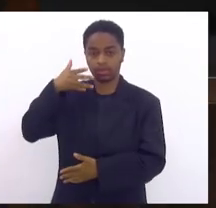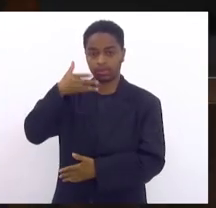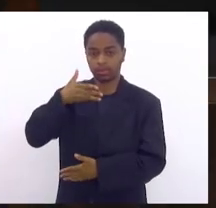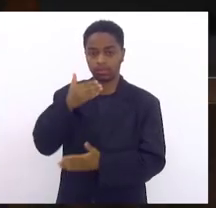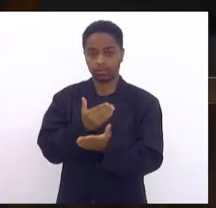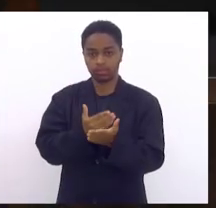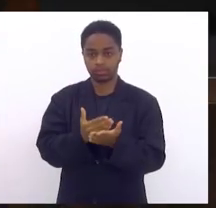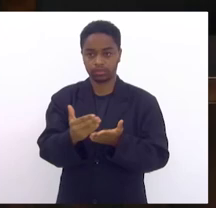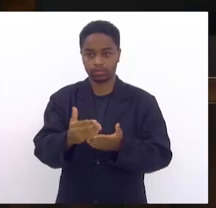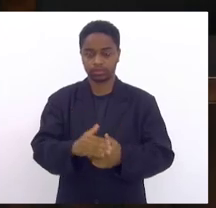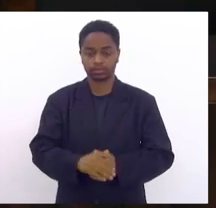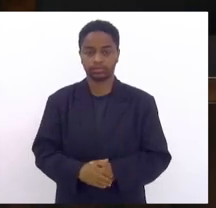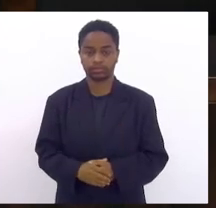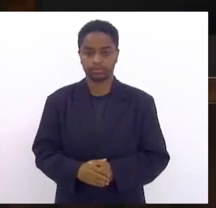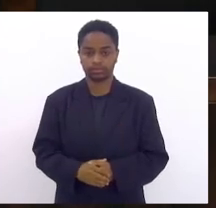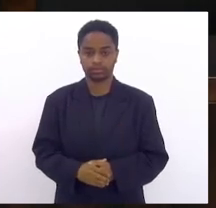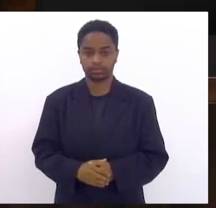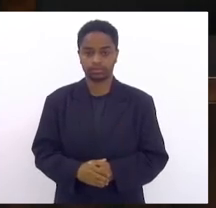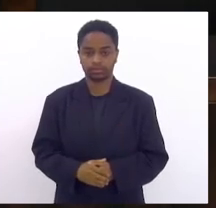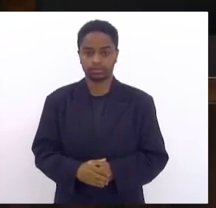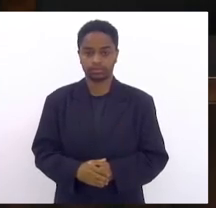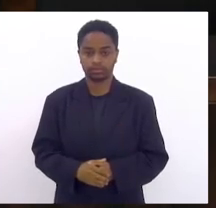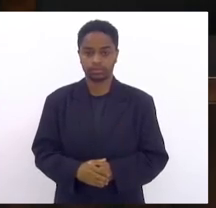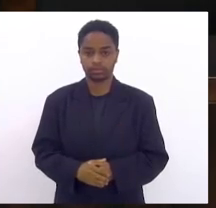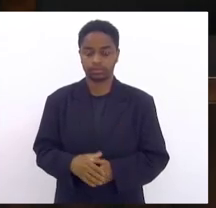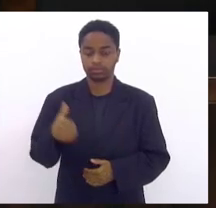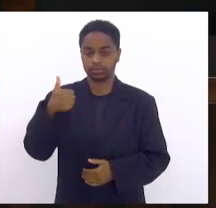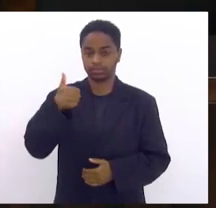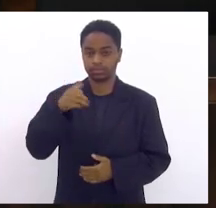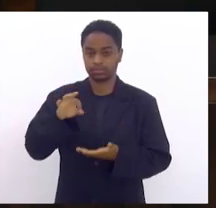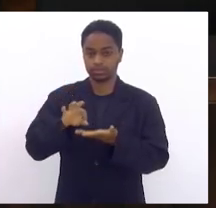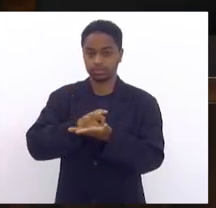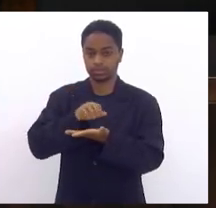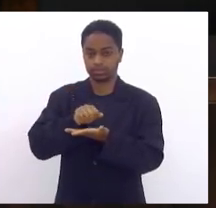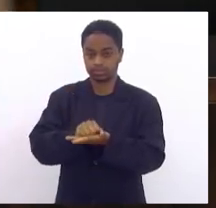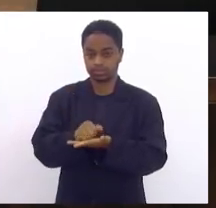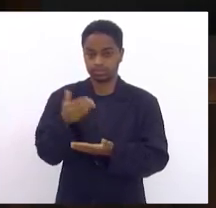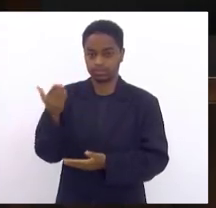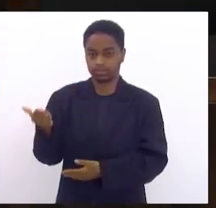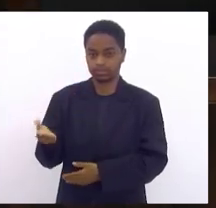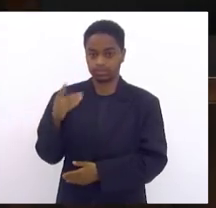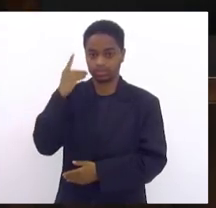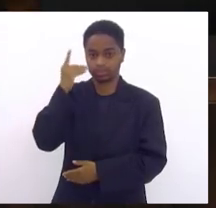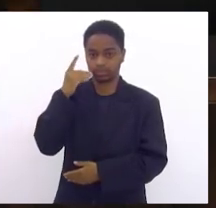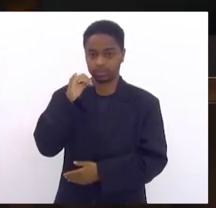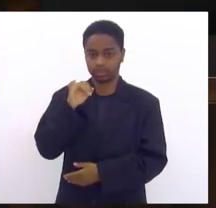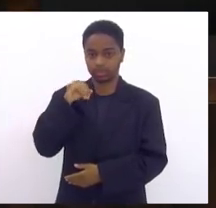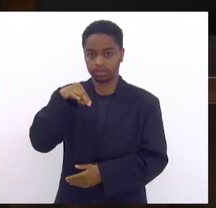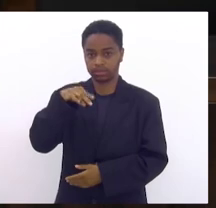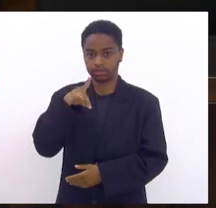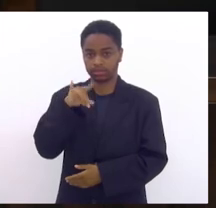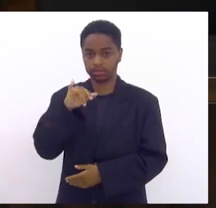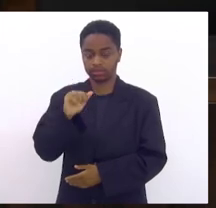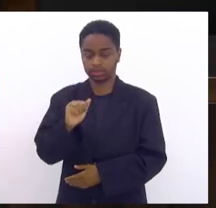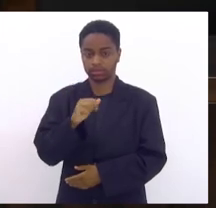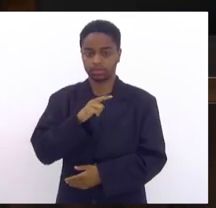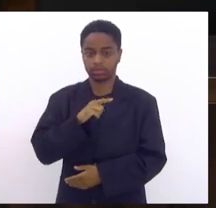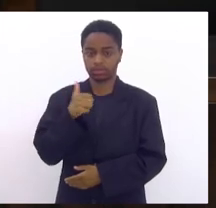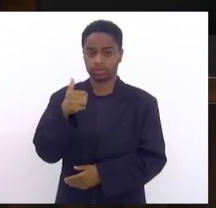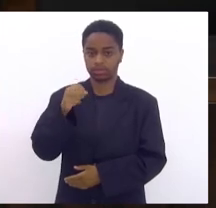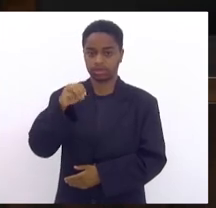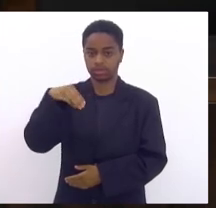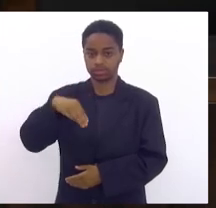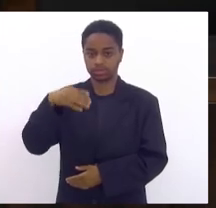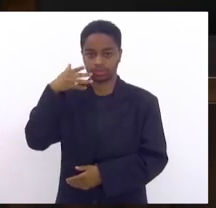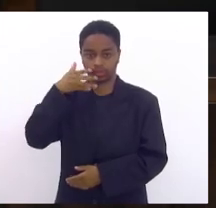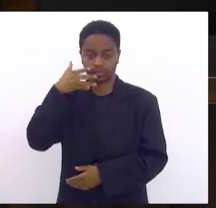expediente inicial. A primeira oradora inscrito é a nobre deputada Índia Armelau, que dispõe de